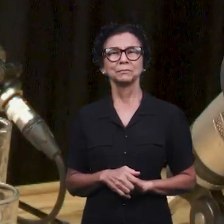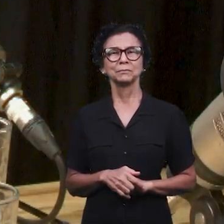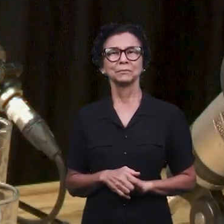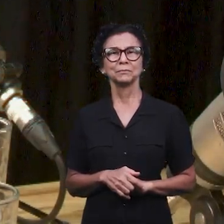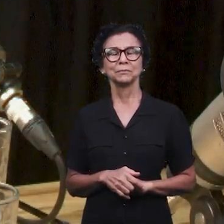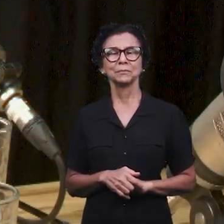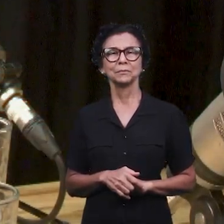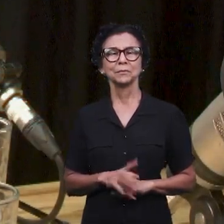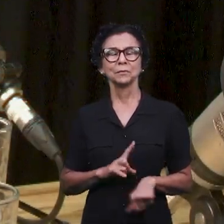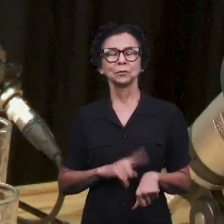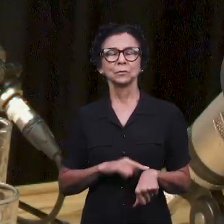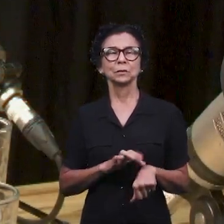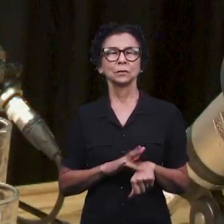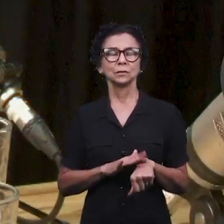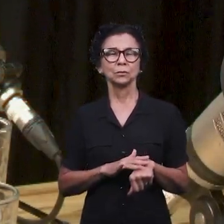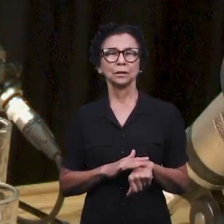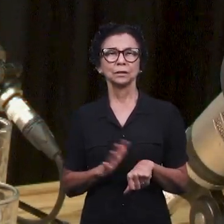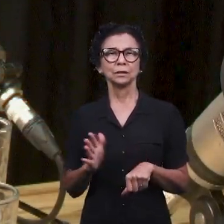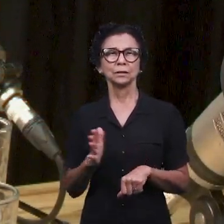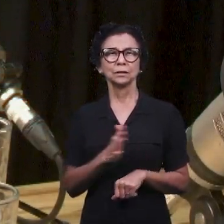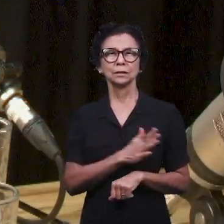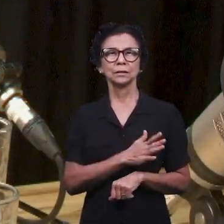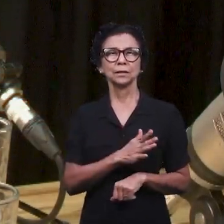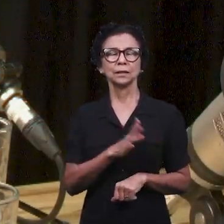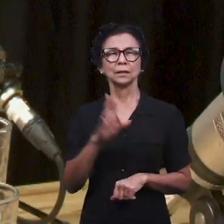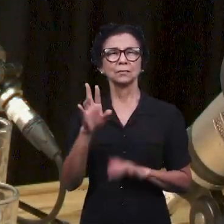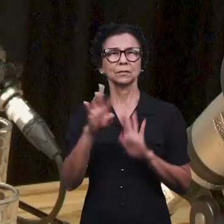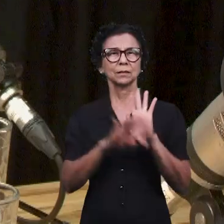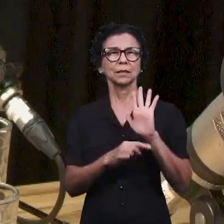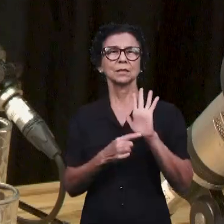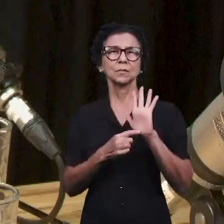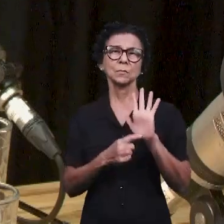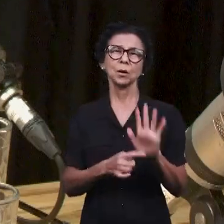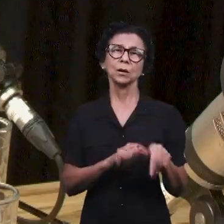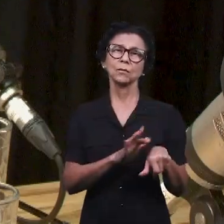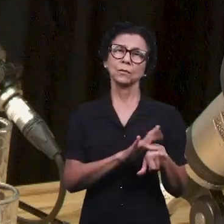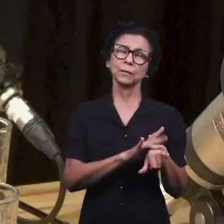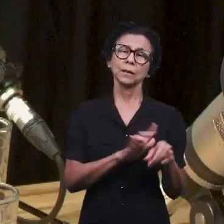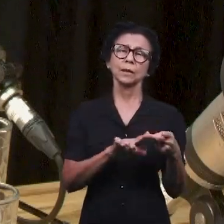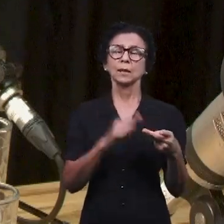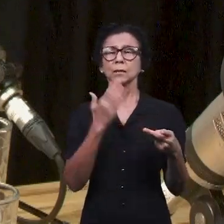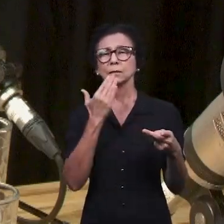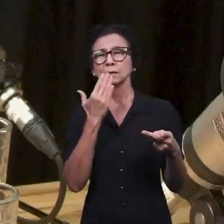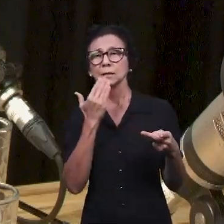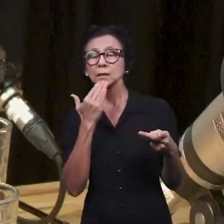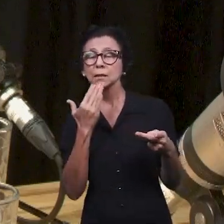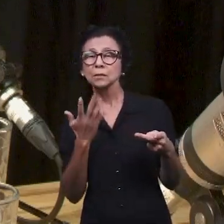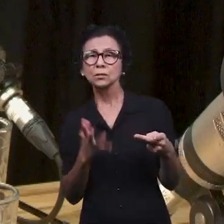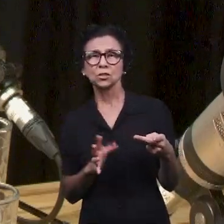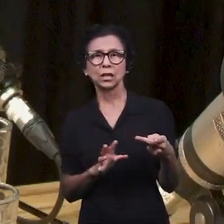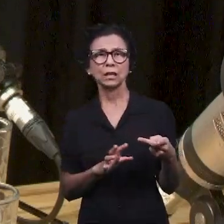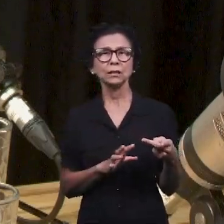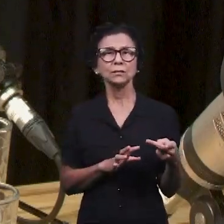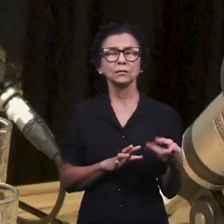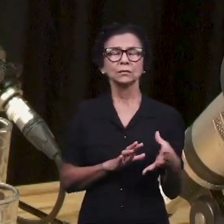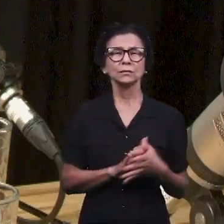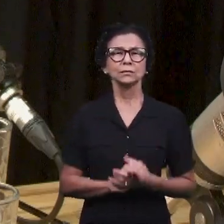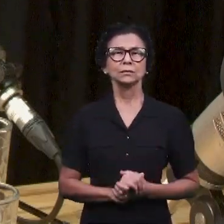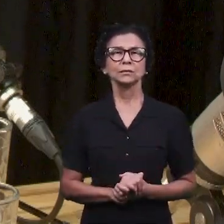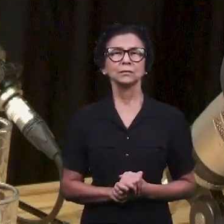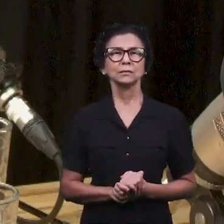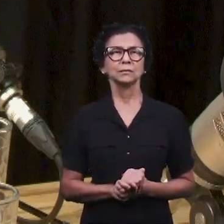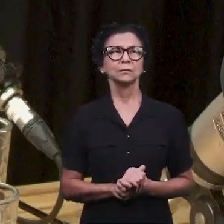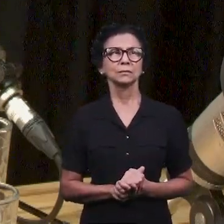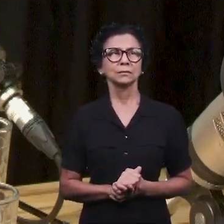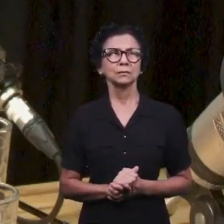né? A gente trazer sempre um texto bíblico aqui falando, né? A gente fala sempre de enfermidade, de alimentação. Então, eu acredito que